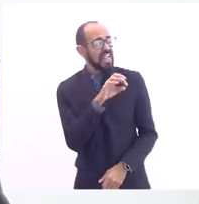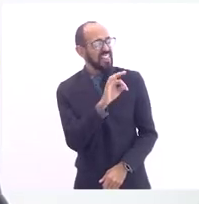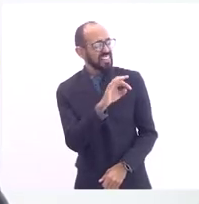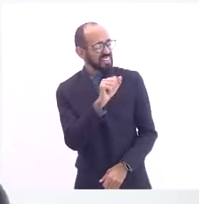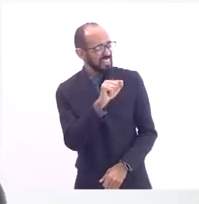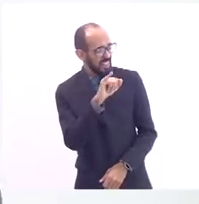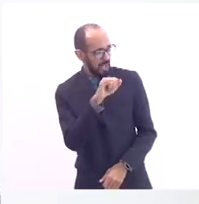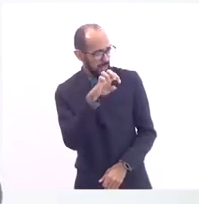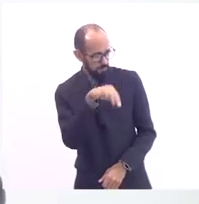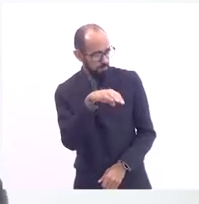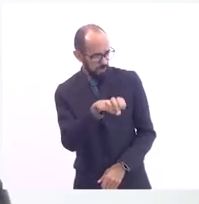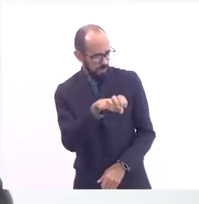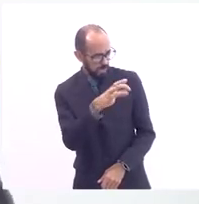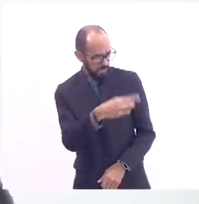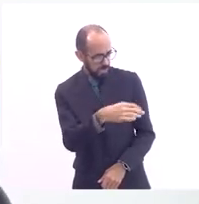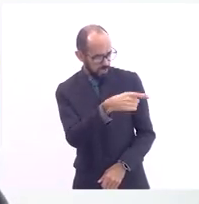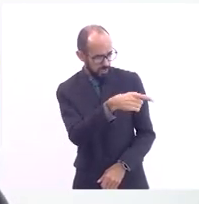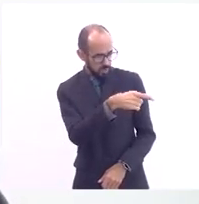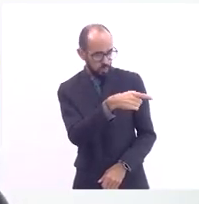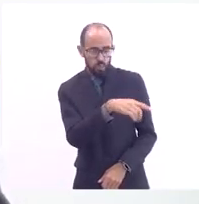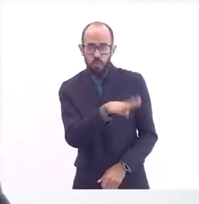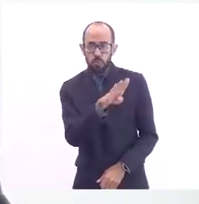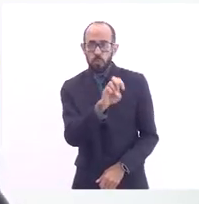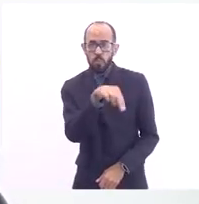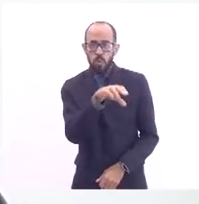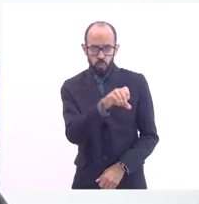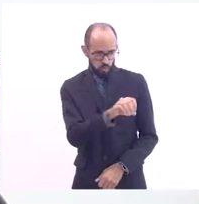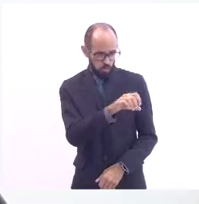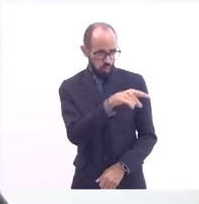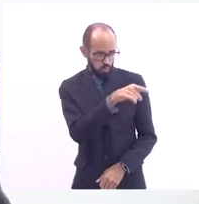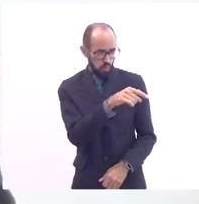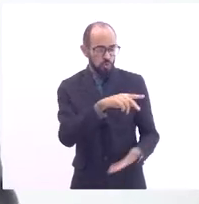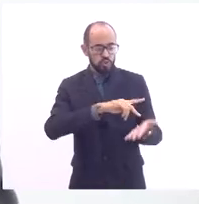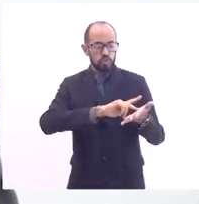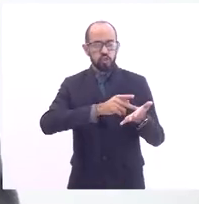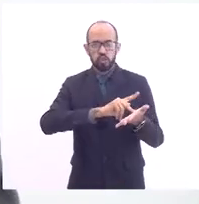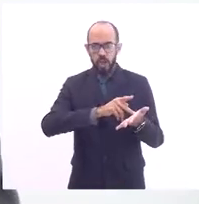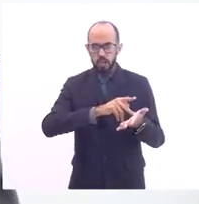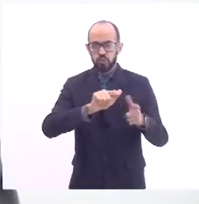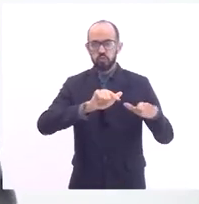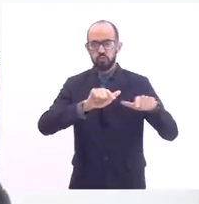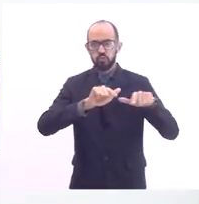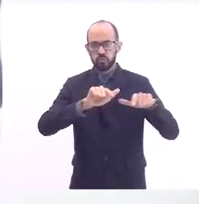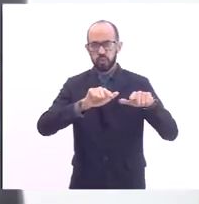De Bono, Sindicato dos Servidores de Rio de Janeiro. Vamos aí.